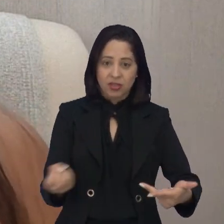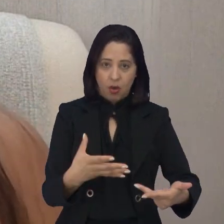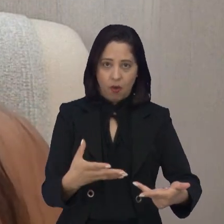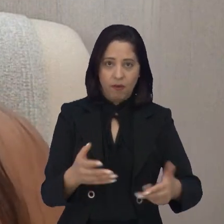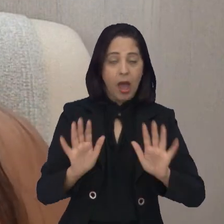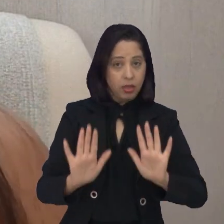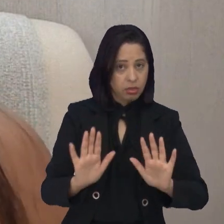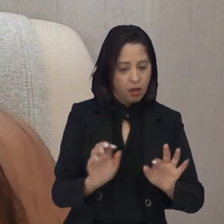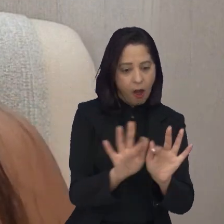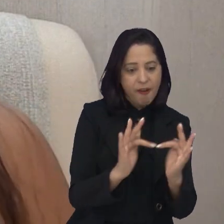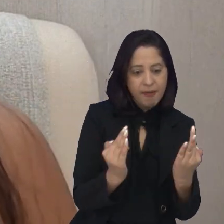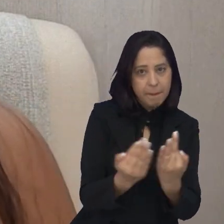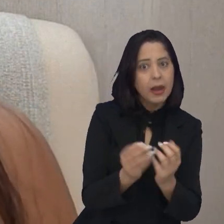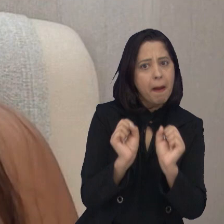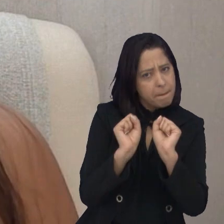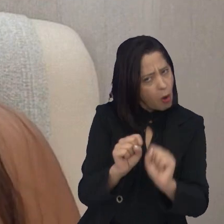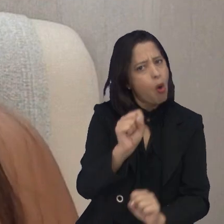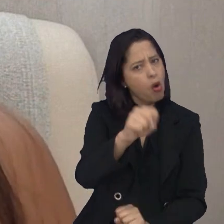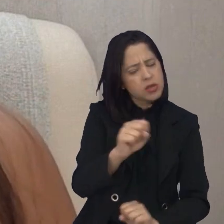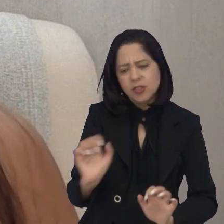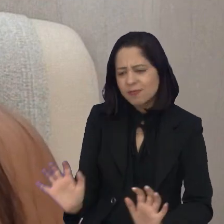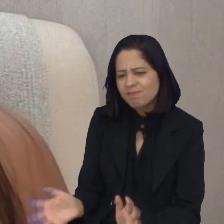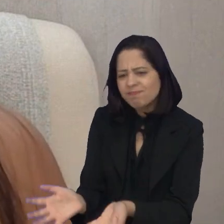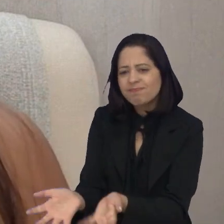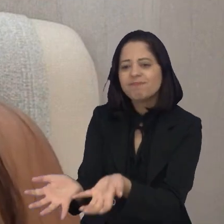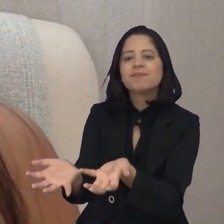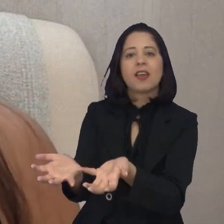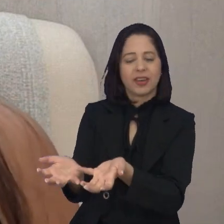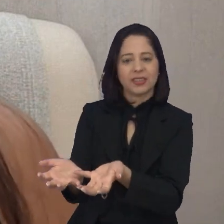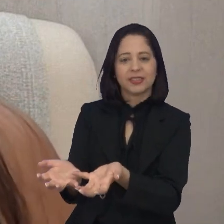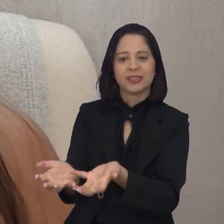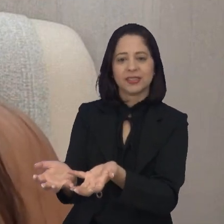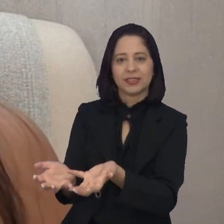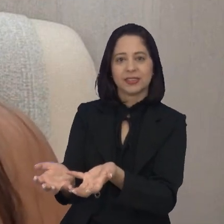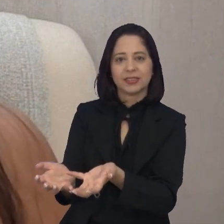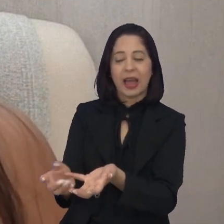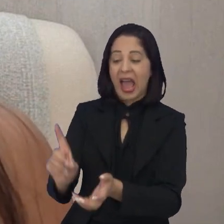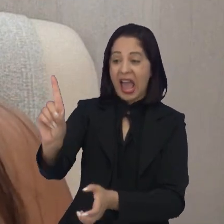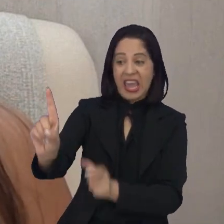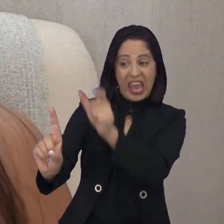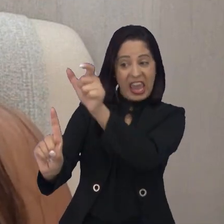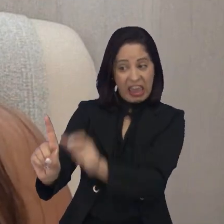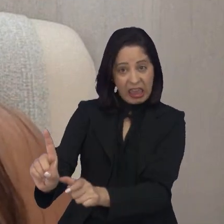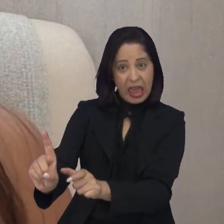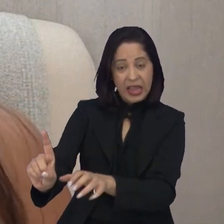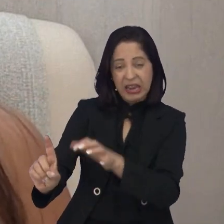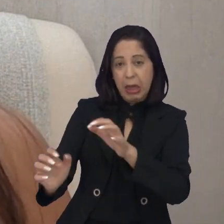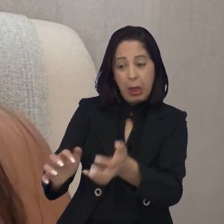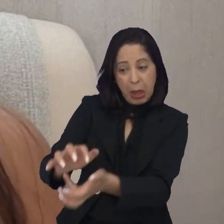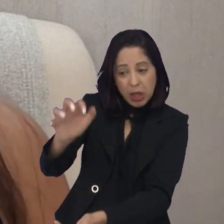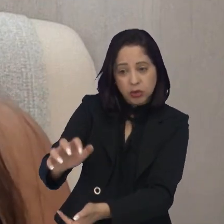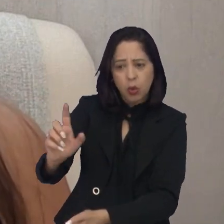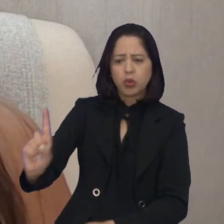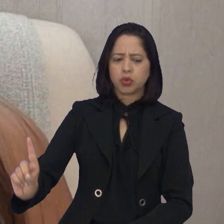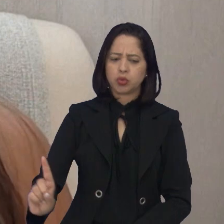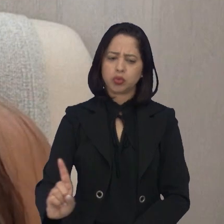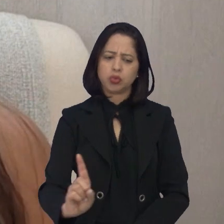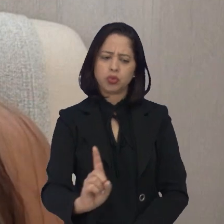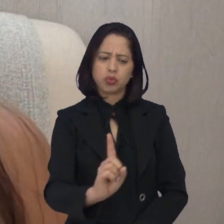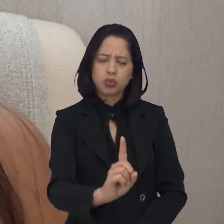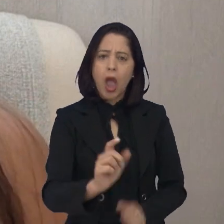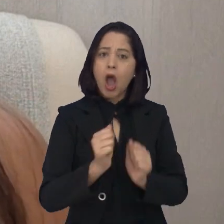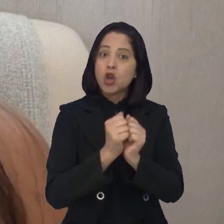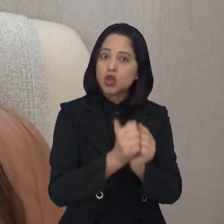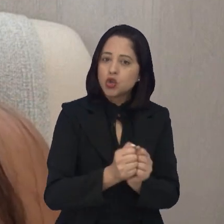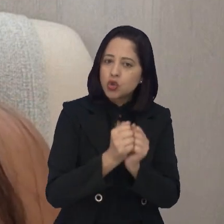sempre pode estimular e levar a pessoa ao desenvolvimento. Então, seja através de profissionais, seja